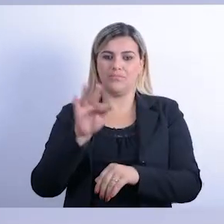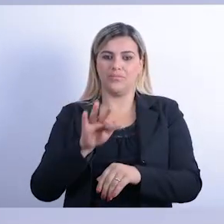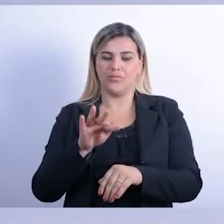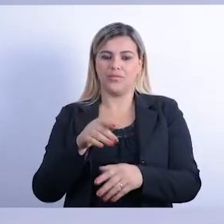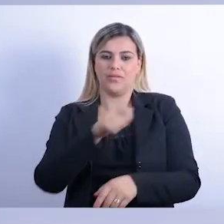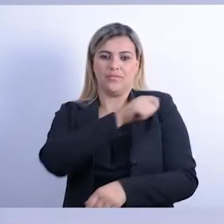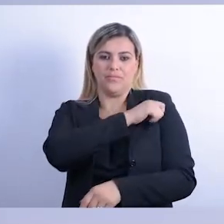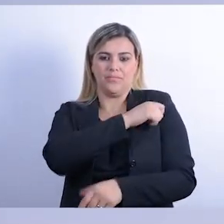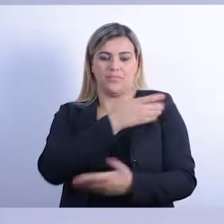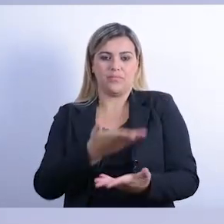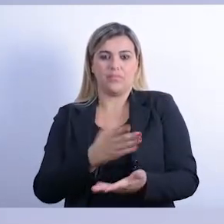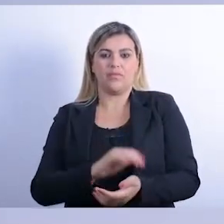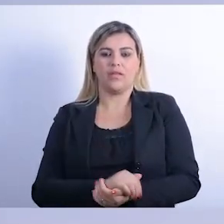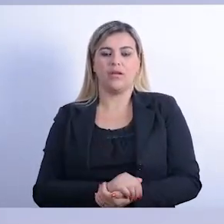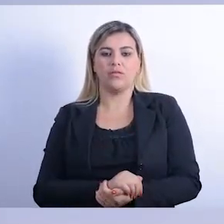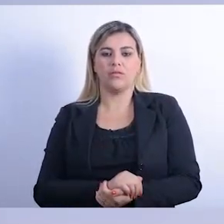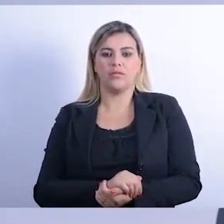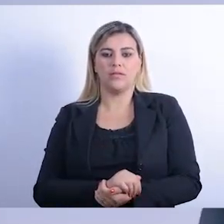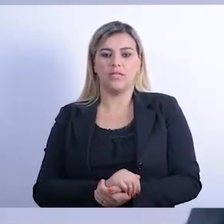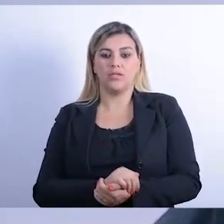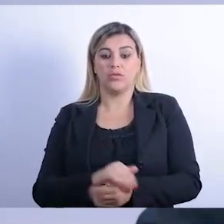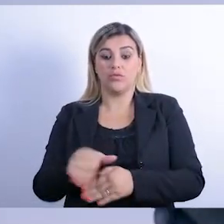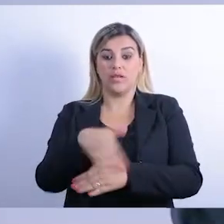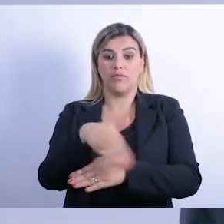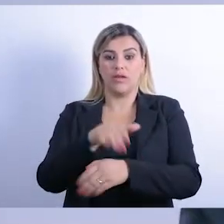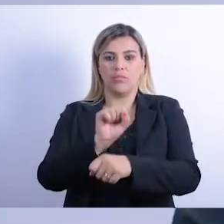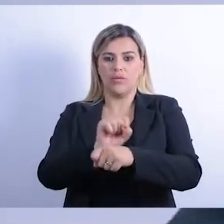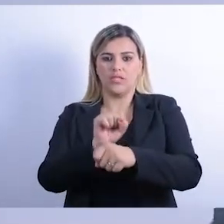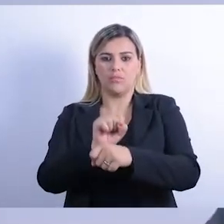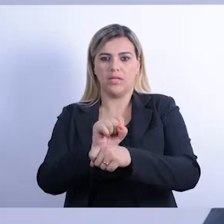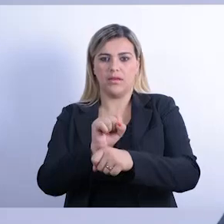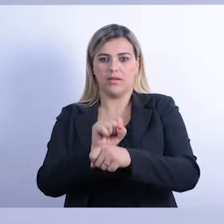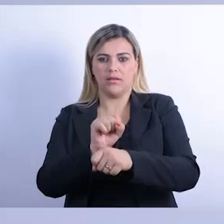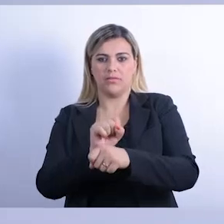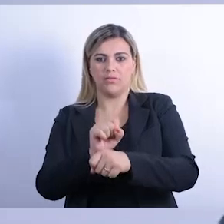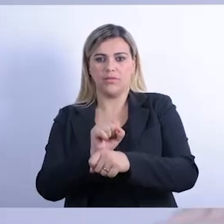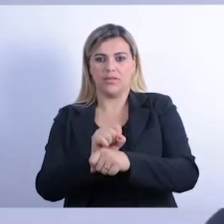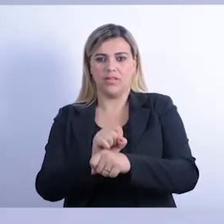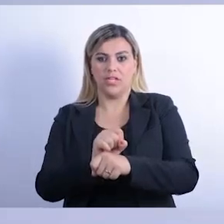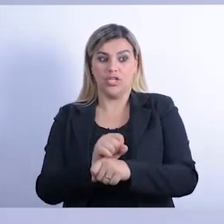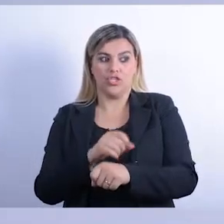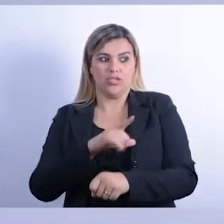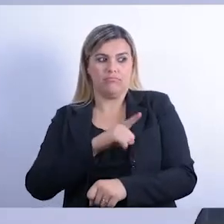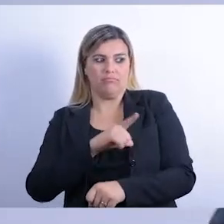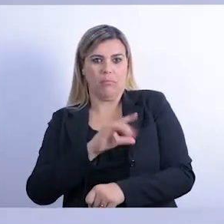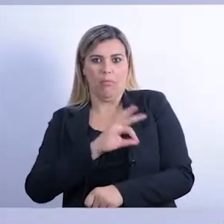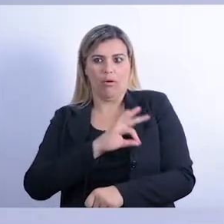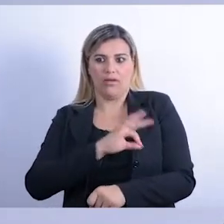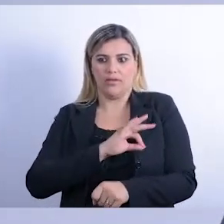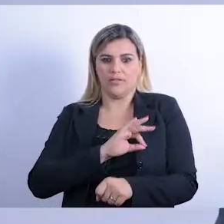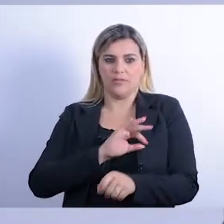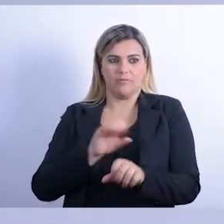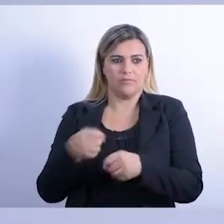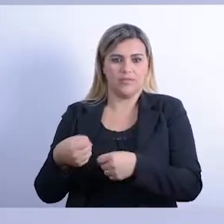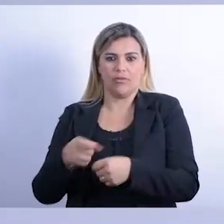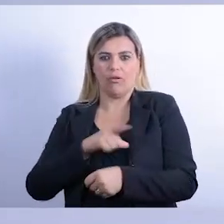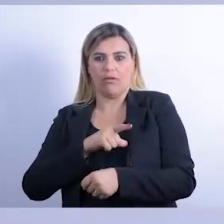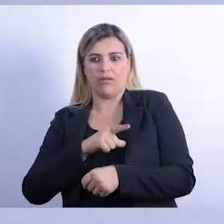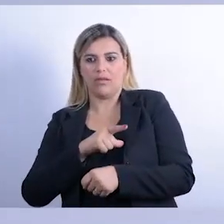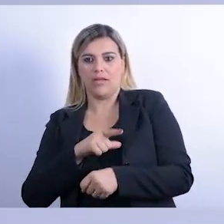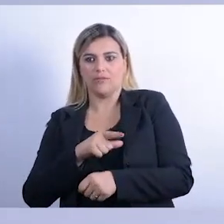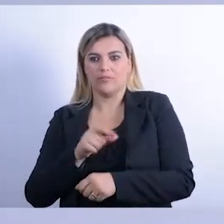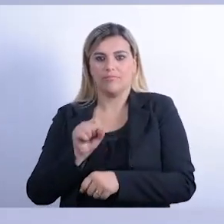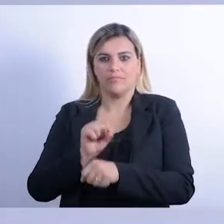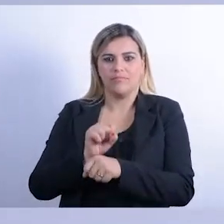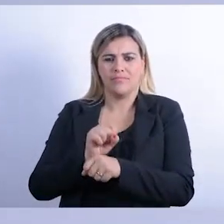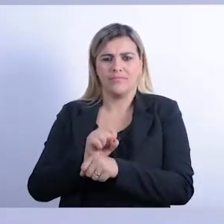Ciências Médicas. Ficamos ali na saída, porque a gente não tinha acesso, né? Guarda de um lado, guarda do outro, ficamos ali na